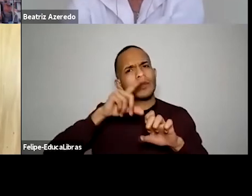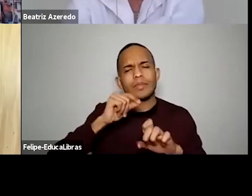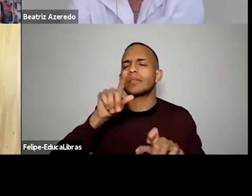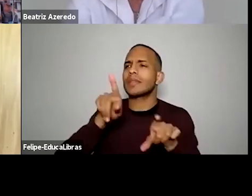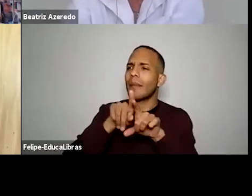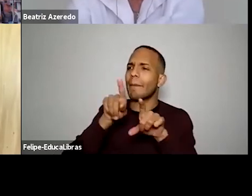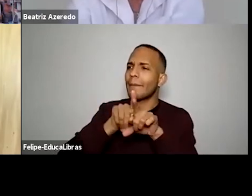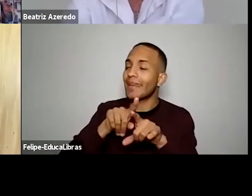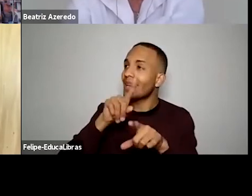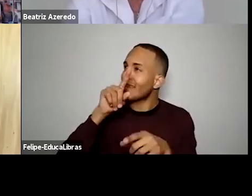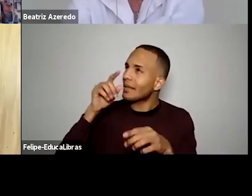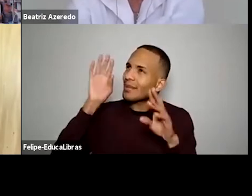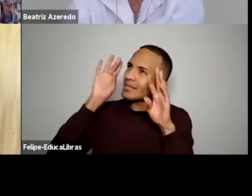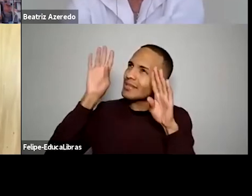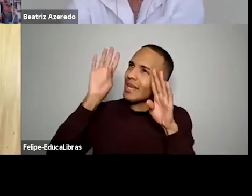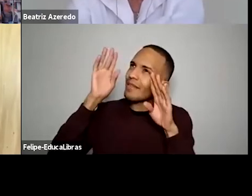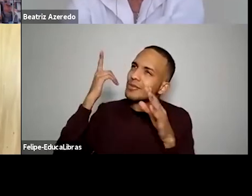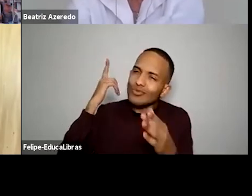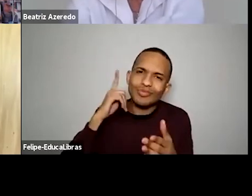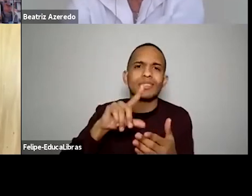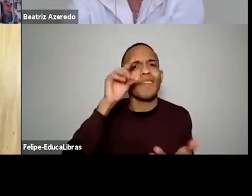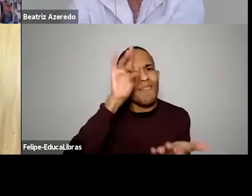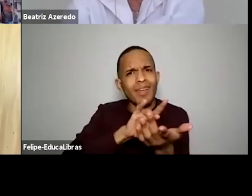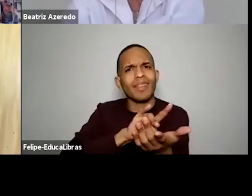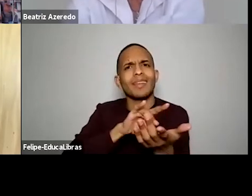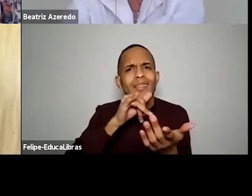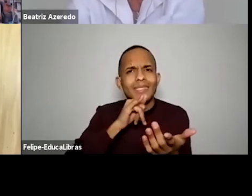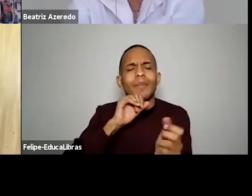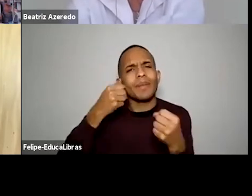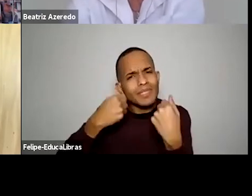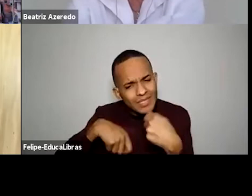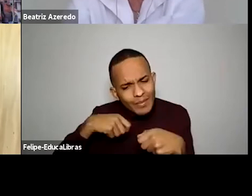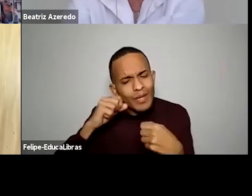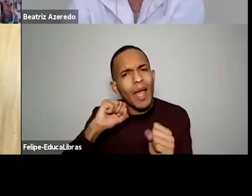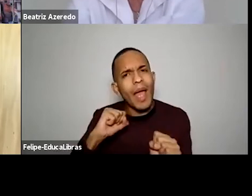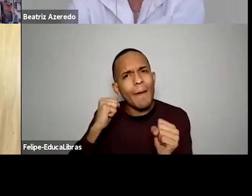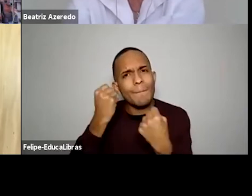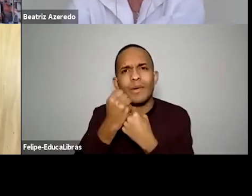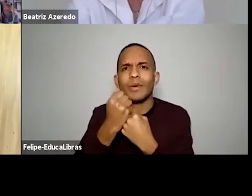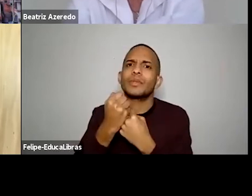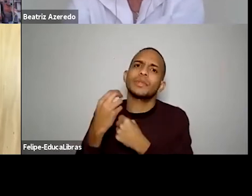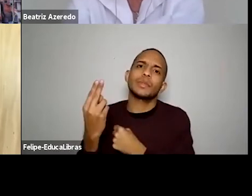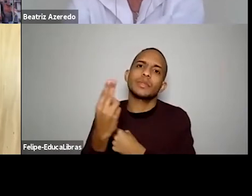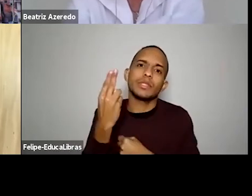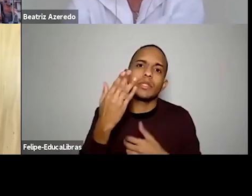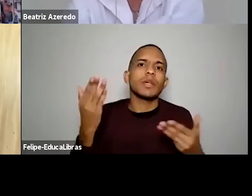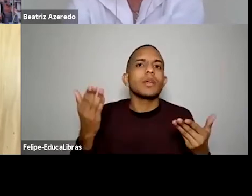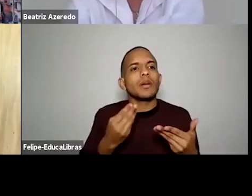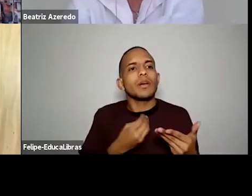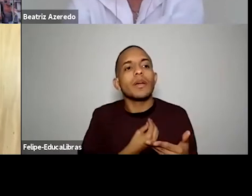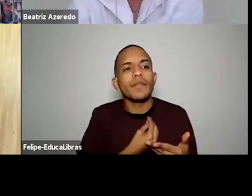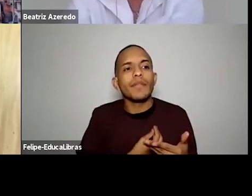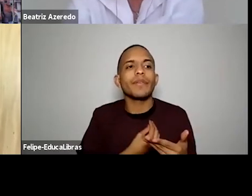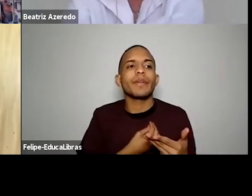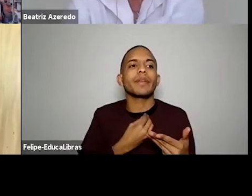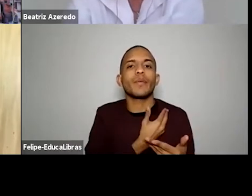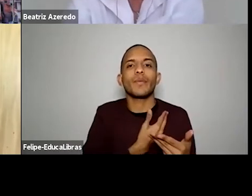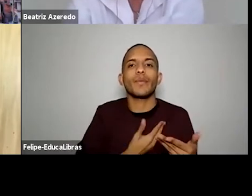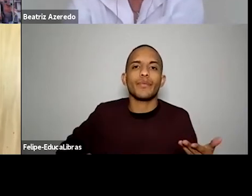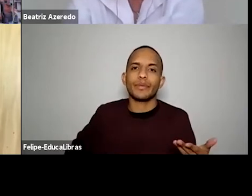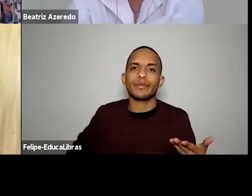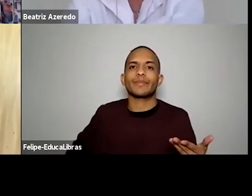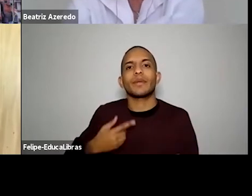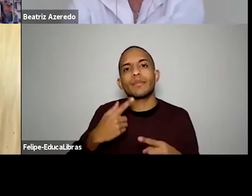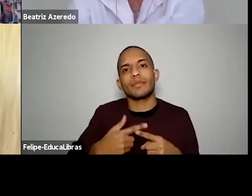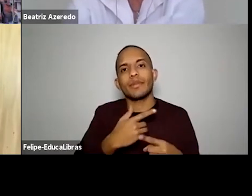papel e de apoio para que a gente consiga fazer isso. Não é possível, neste momento, fazer isso com o governo. O governo é o